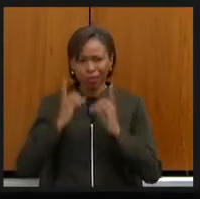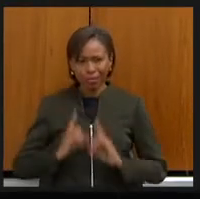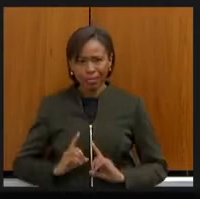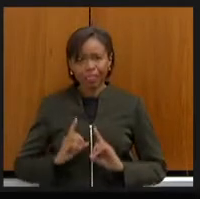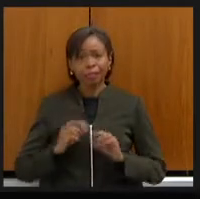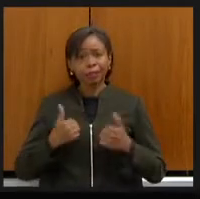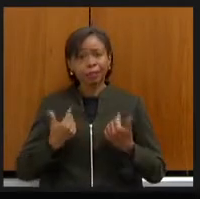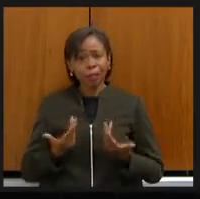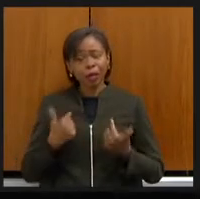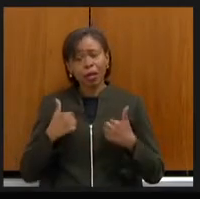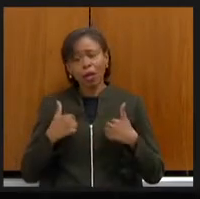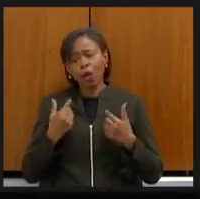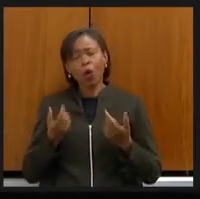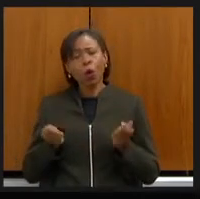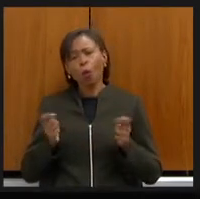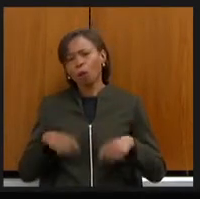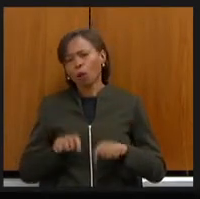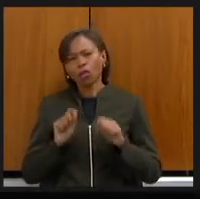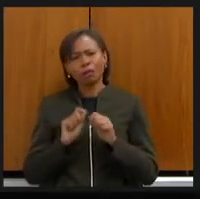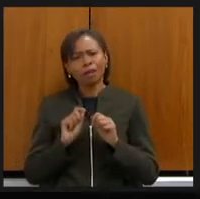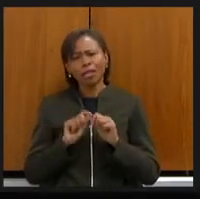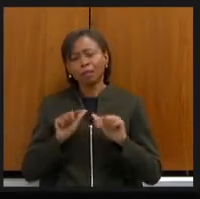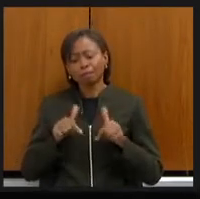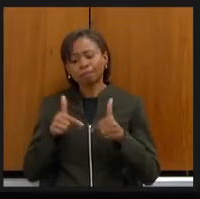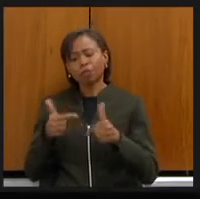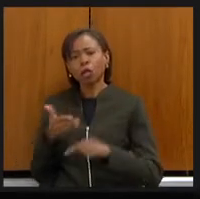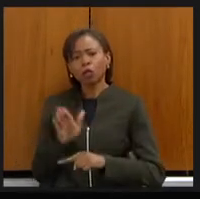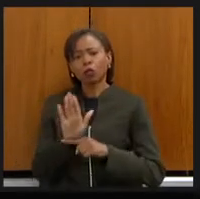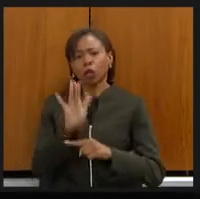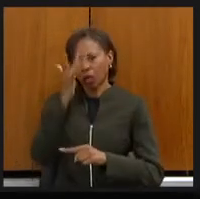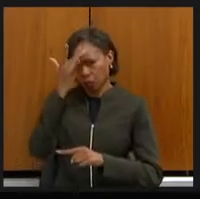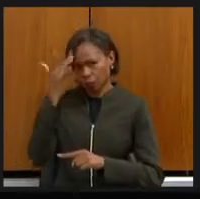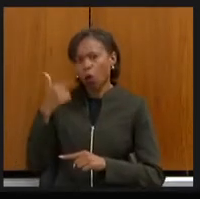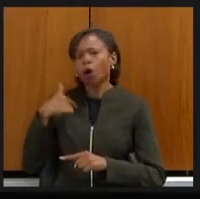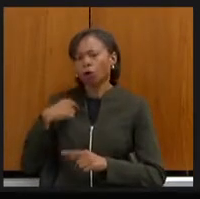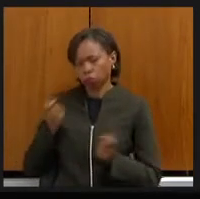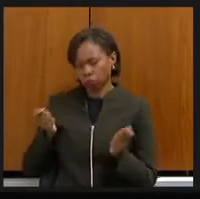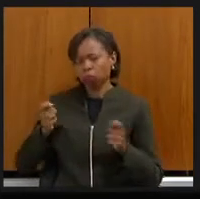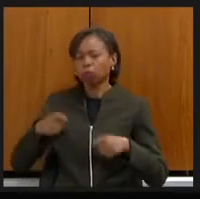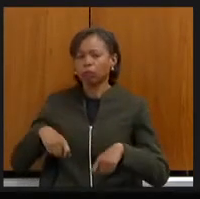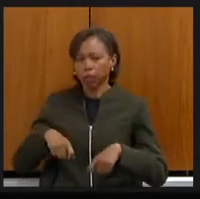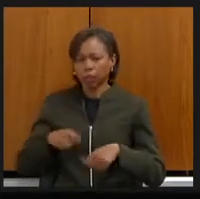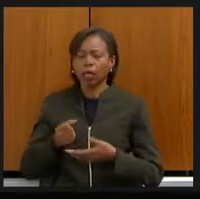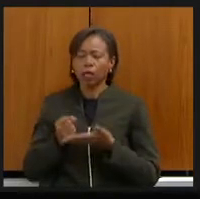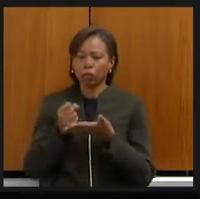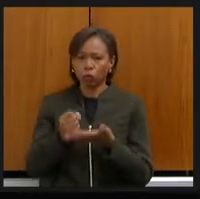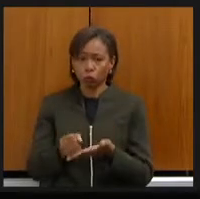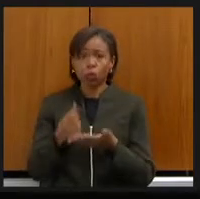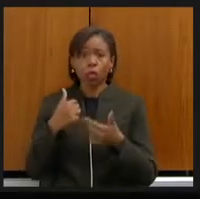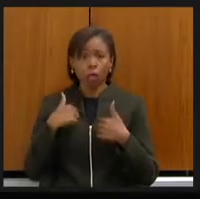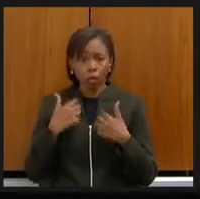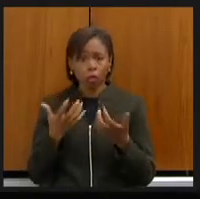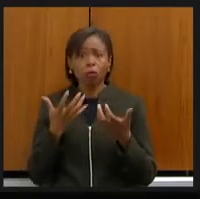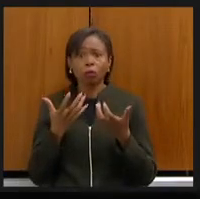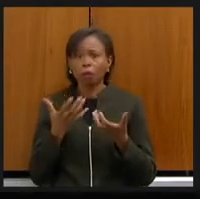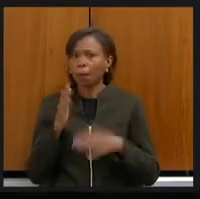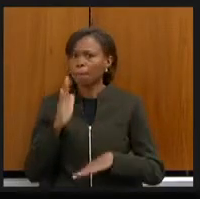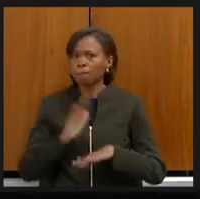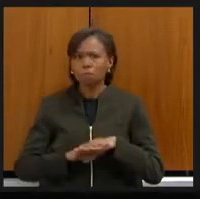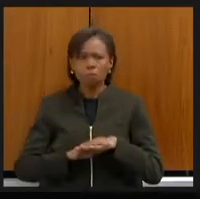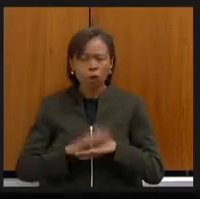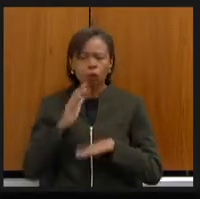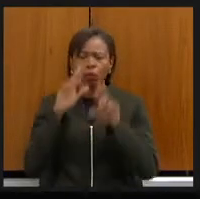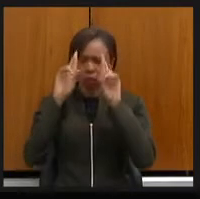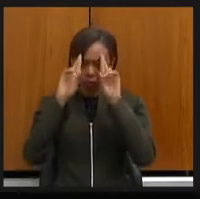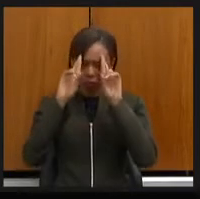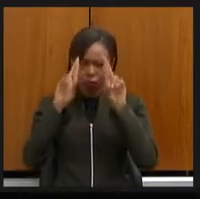posso fazer pelas pessoas eu faço ajudo e gostaria muito de muito respeito com